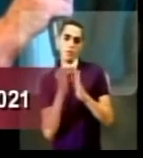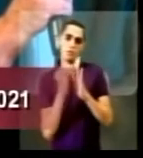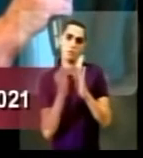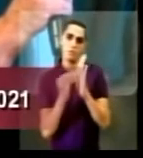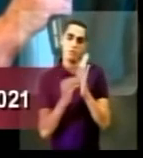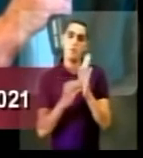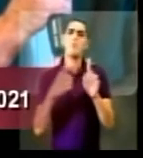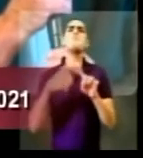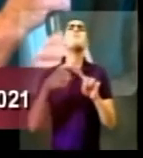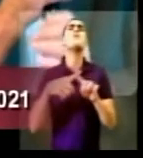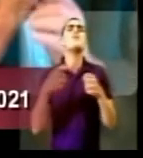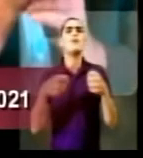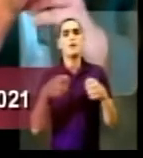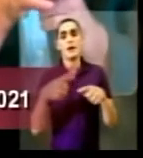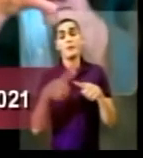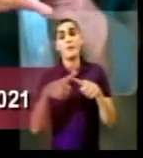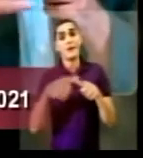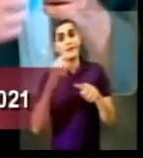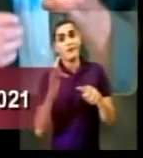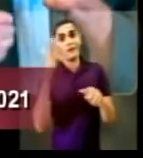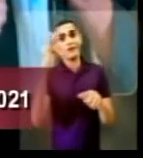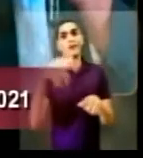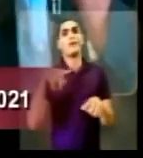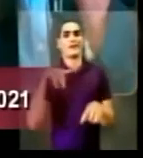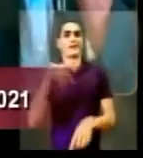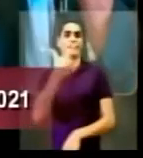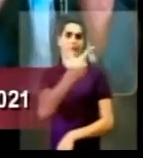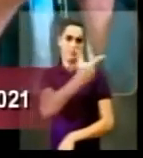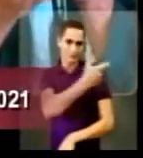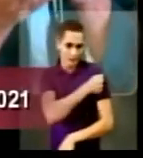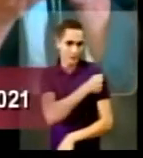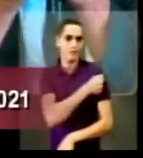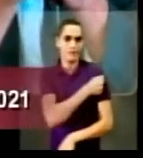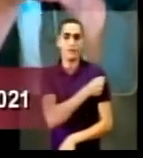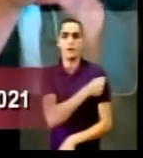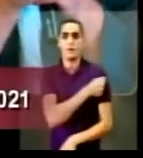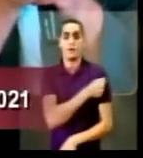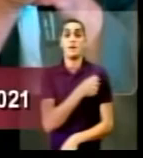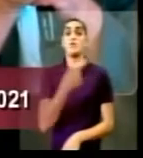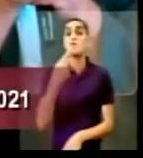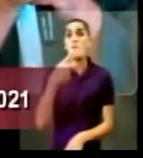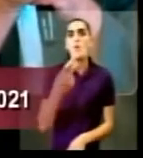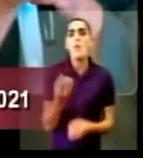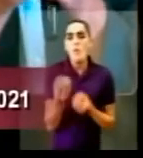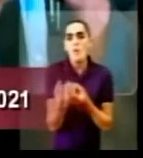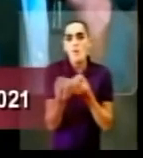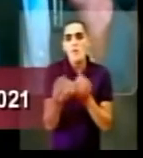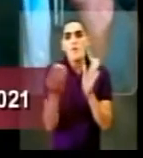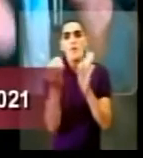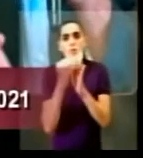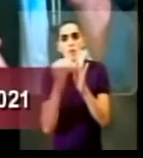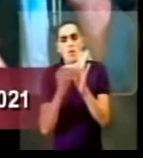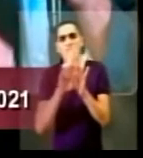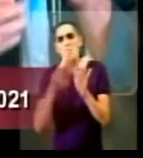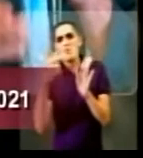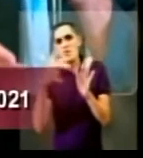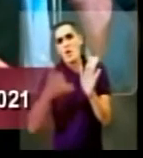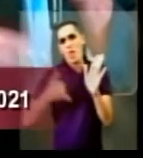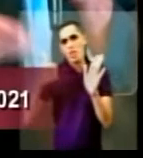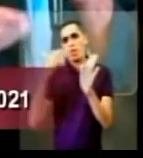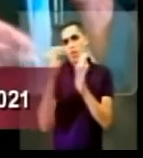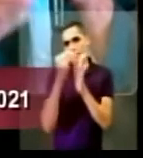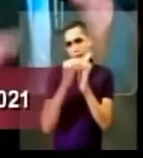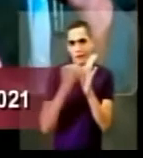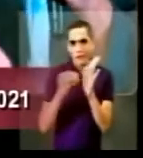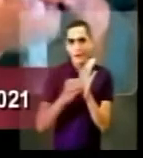para vacinar, esses dados já estão incluídos no VaciVida. Nós não precisamos digitar, ou